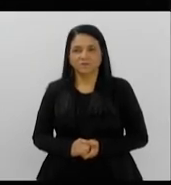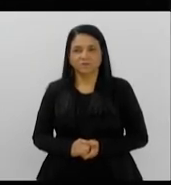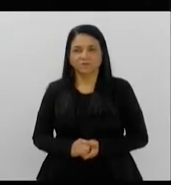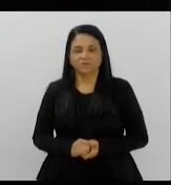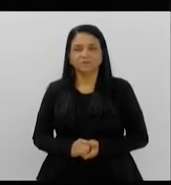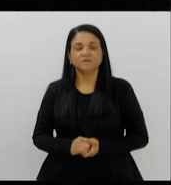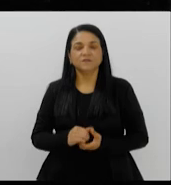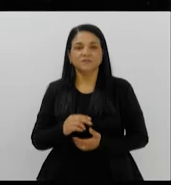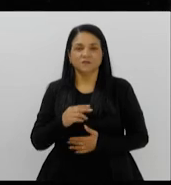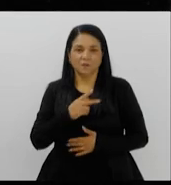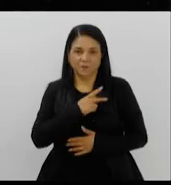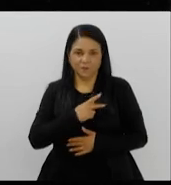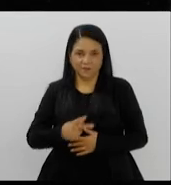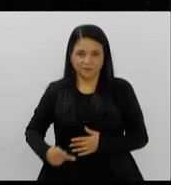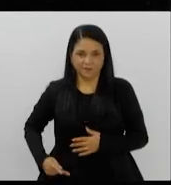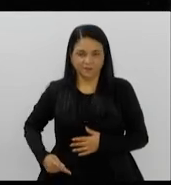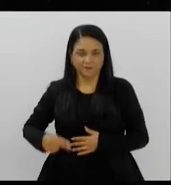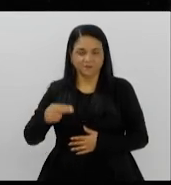Senhora presidente,